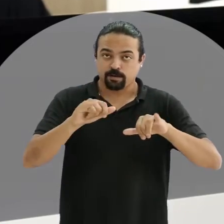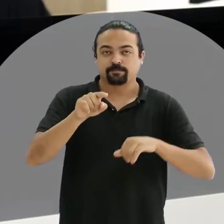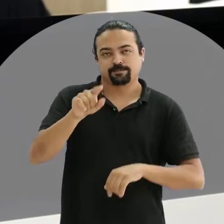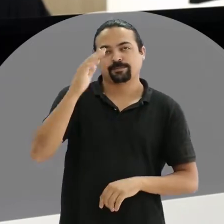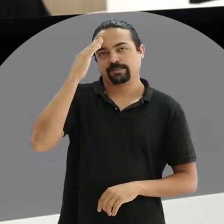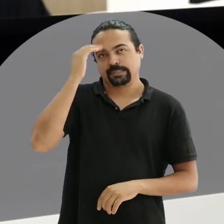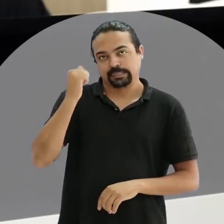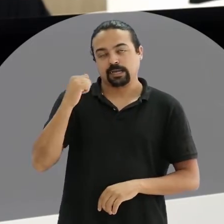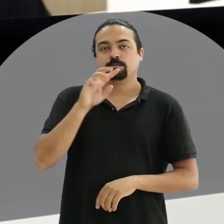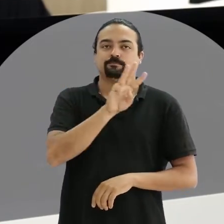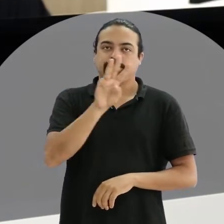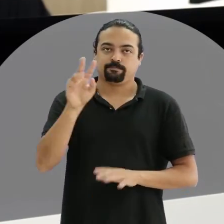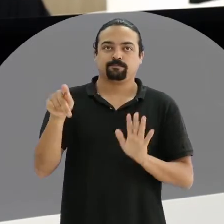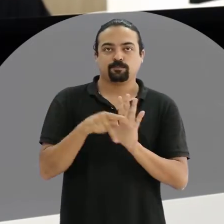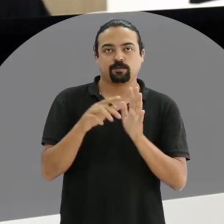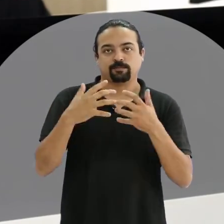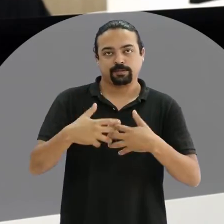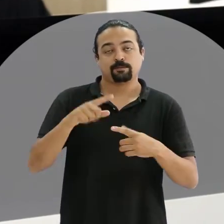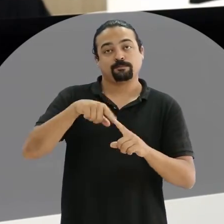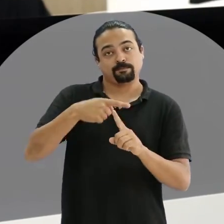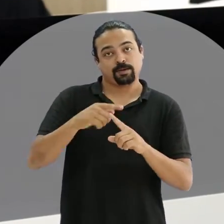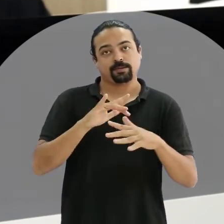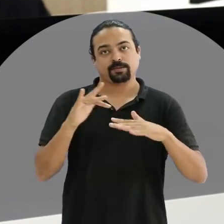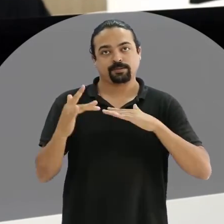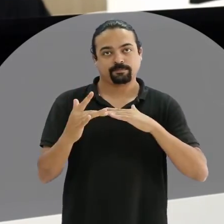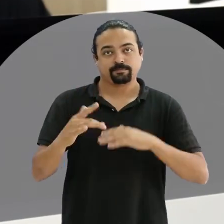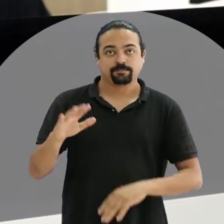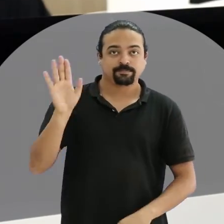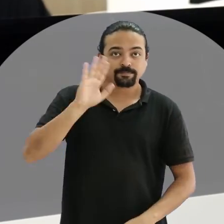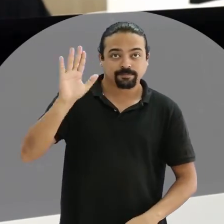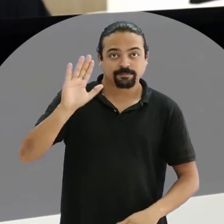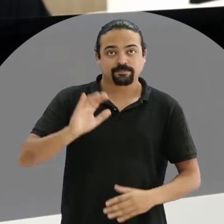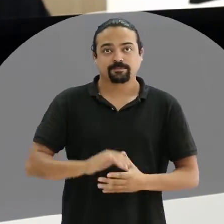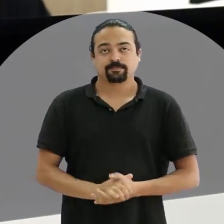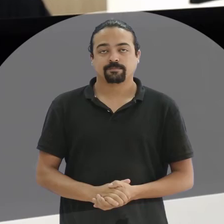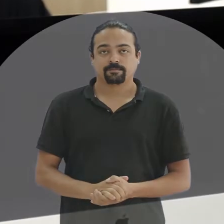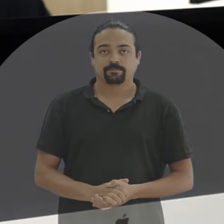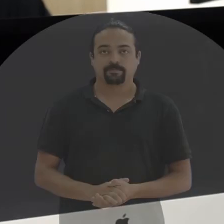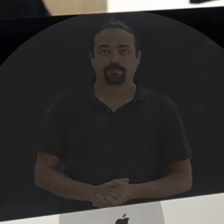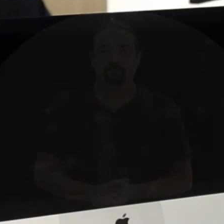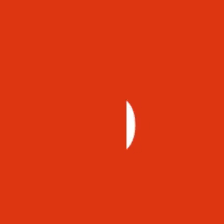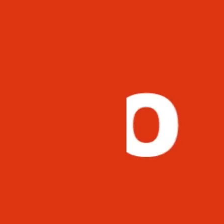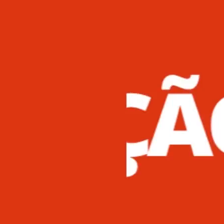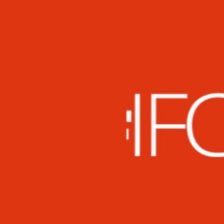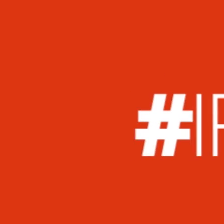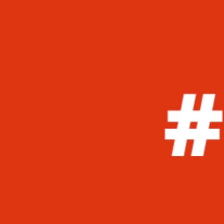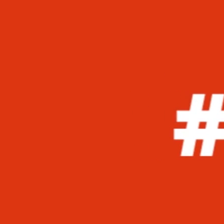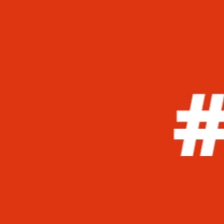sabe. Elas estão em nosso portal e em nossas redes sociais. Até a próxima!